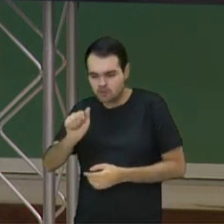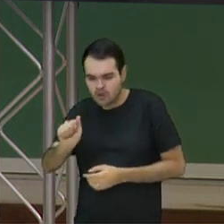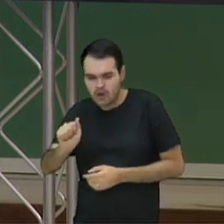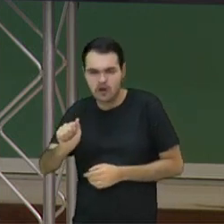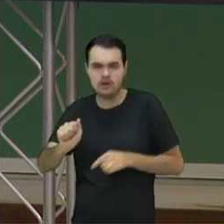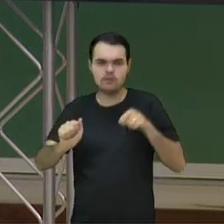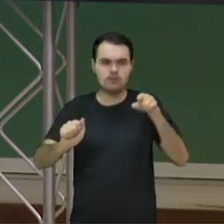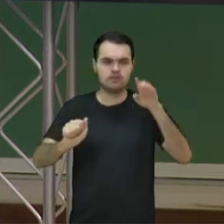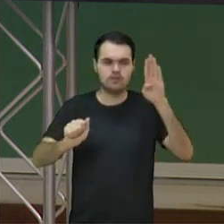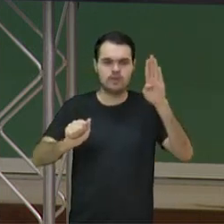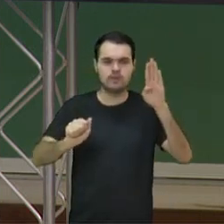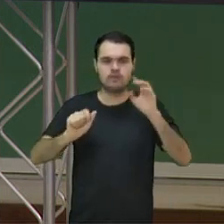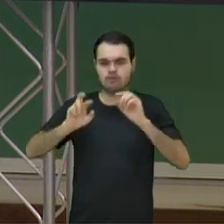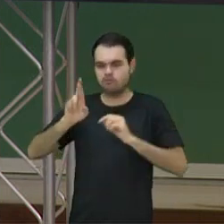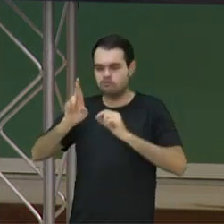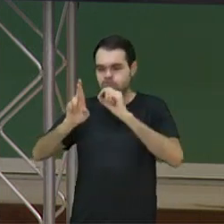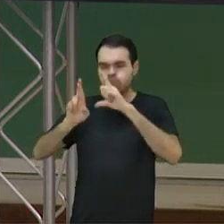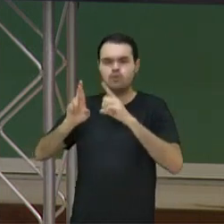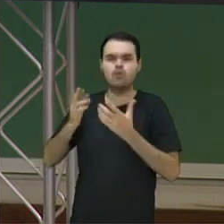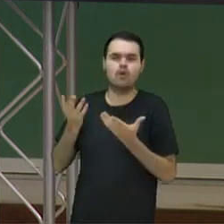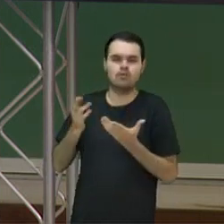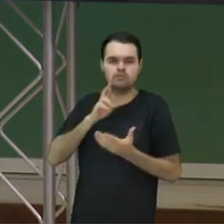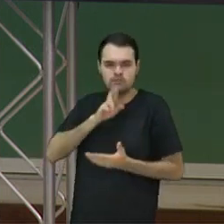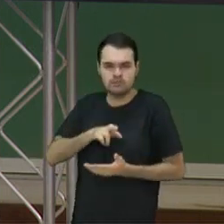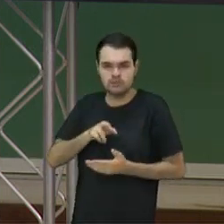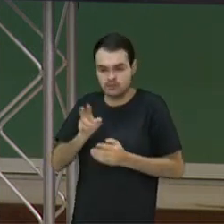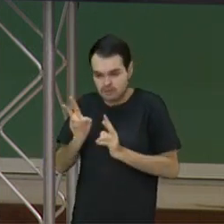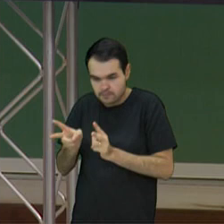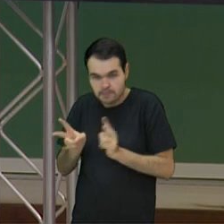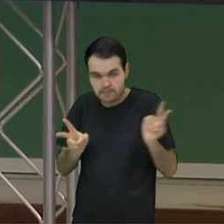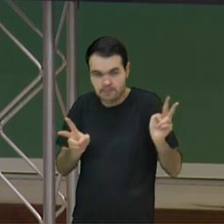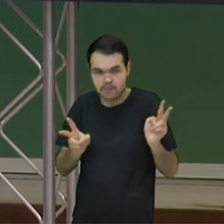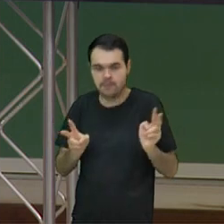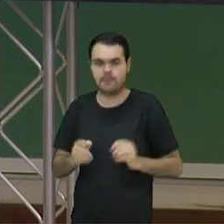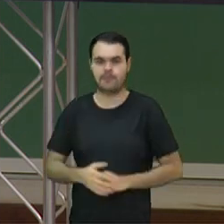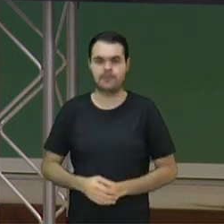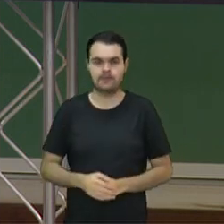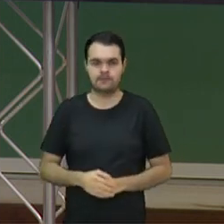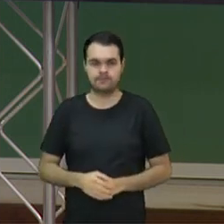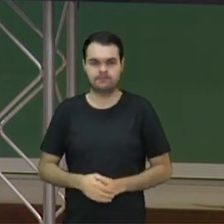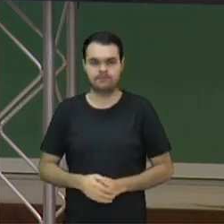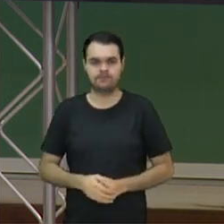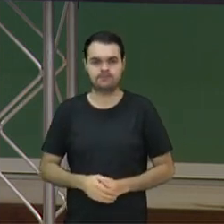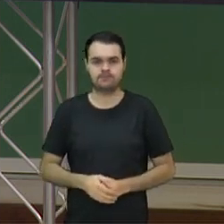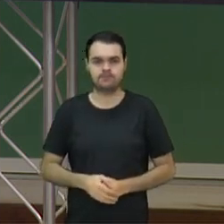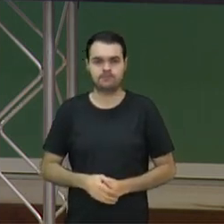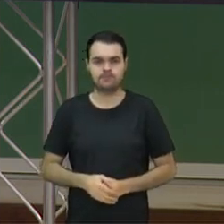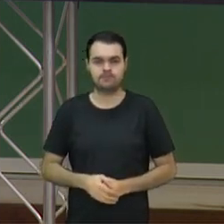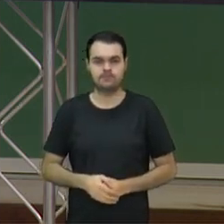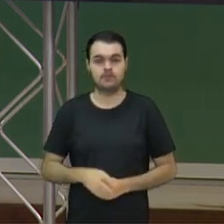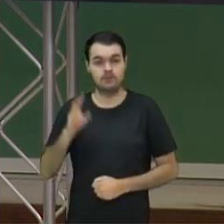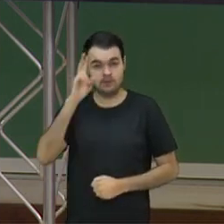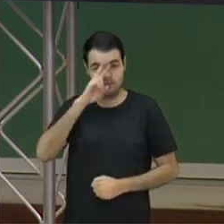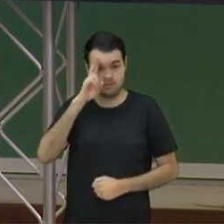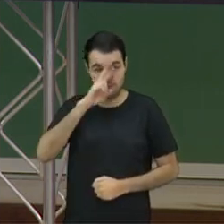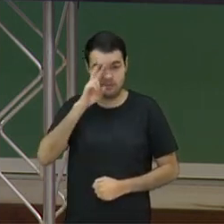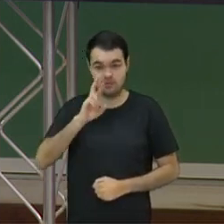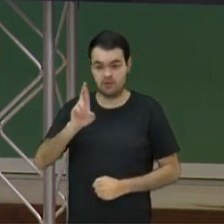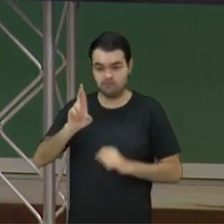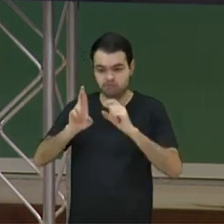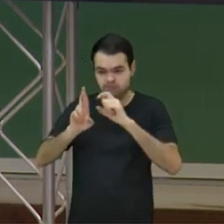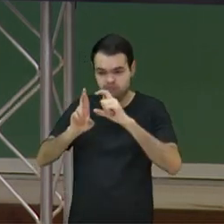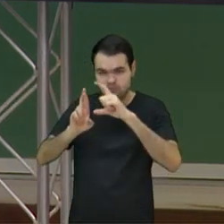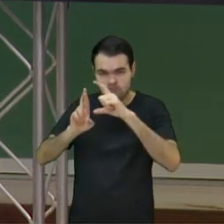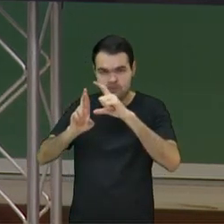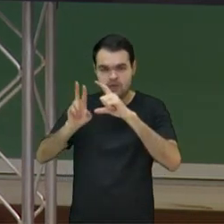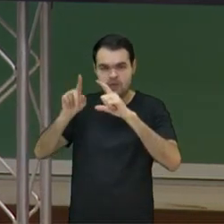e B, respectivamente, muito importante, respectivamente. Só relembrando aqui então que a resistência